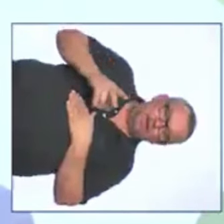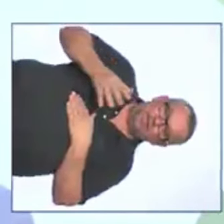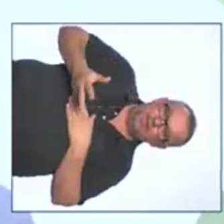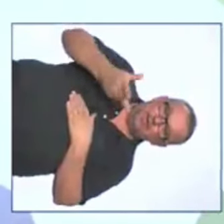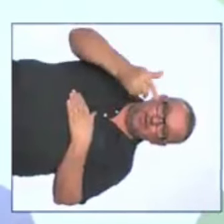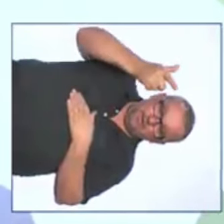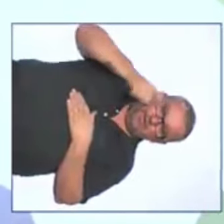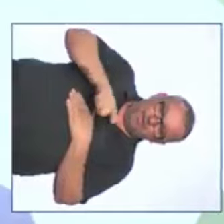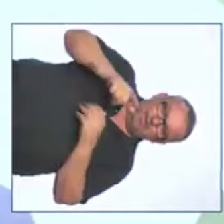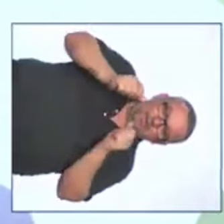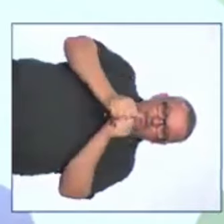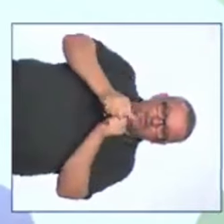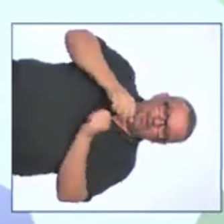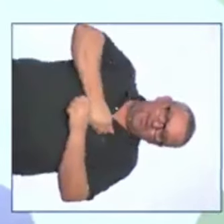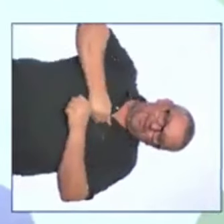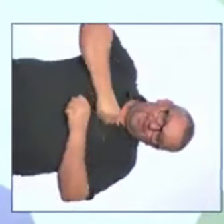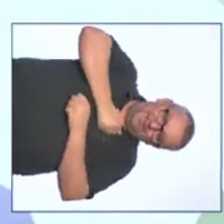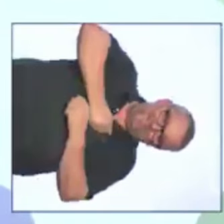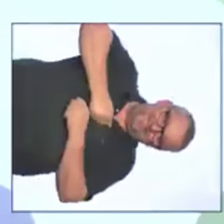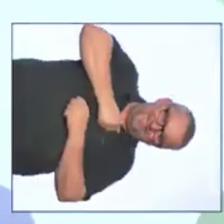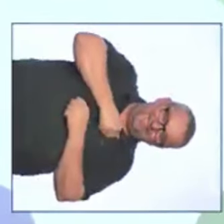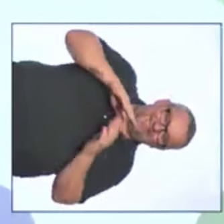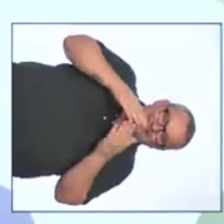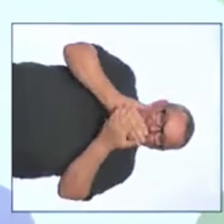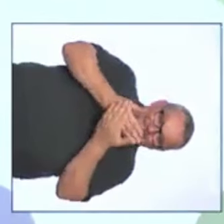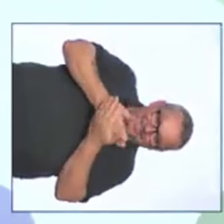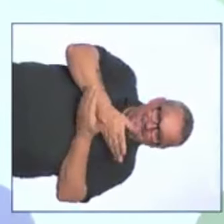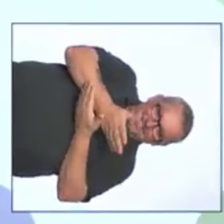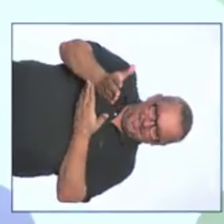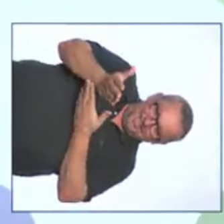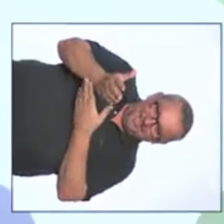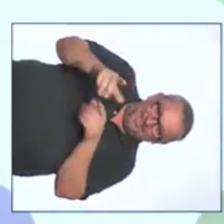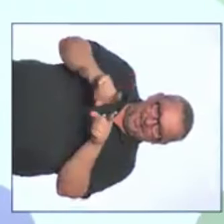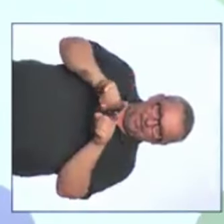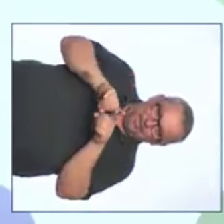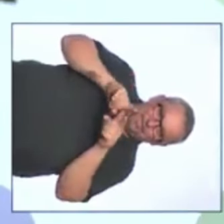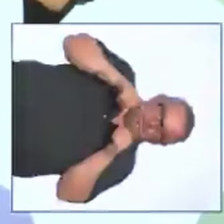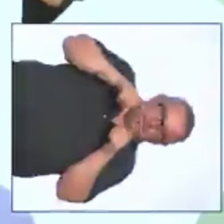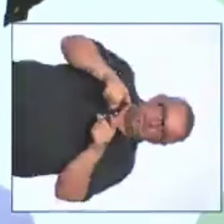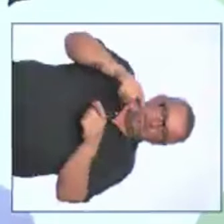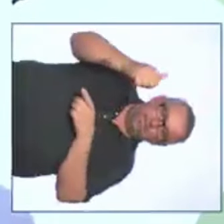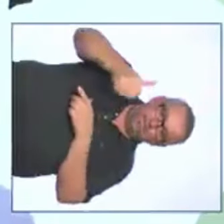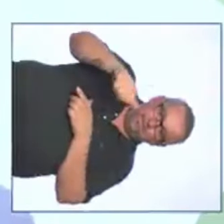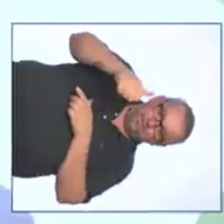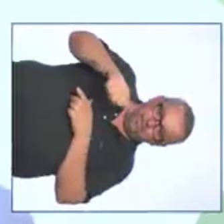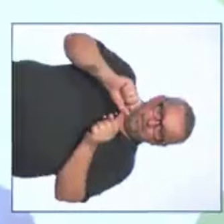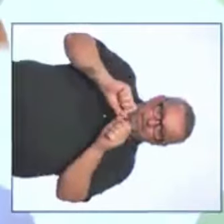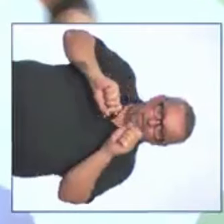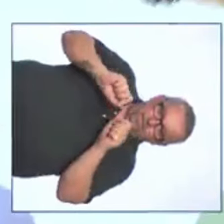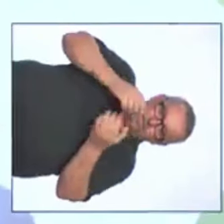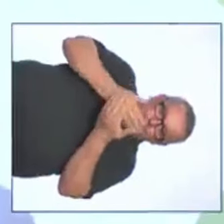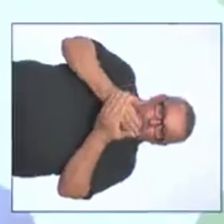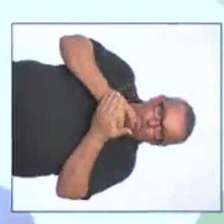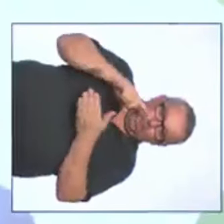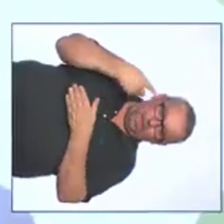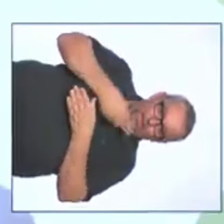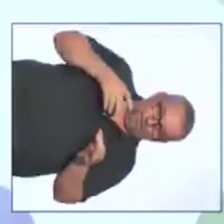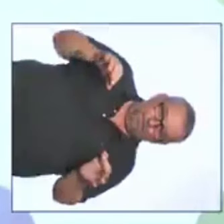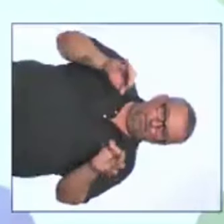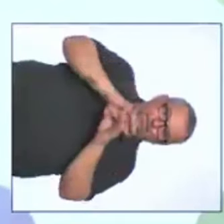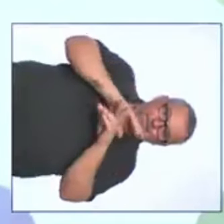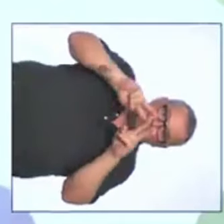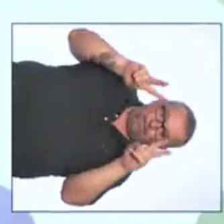aqui de novo pra matar um pouquinho a saudade que a gente tem de vocês e eu vou deixar aí uma avaliação pra vocês fazerem da aula como a gente terminou